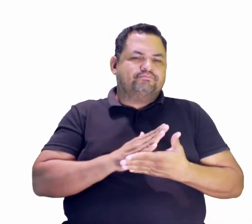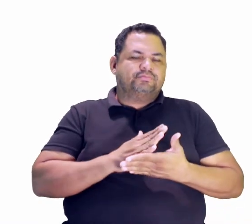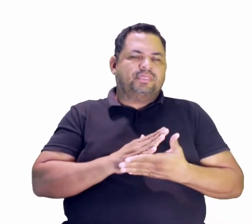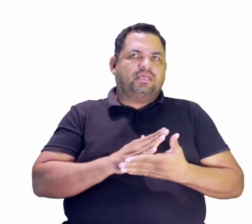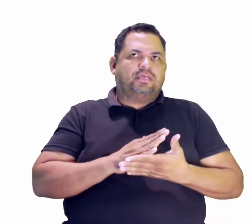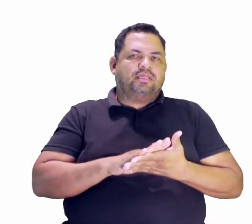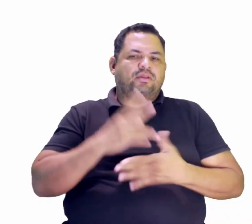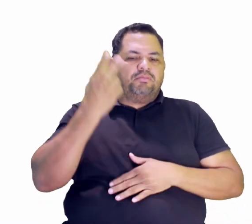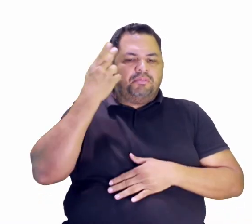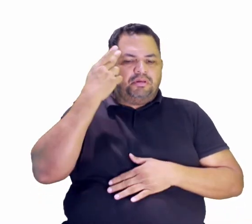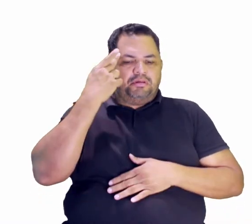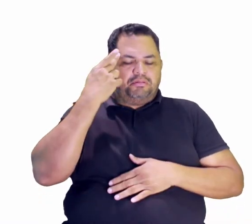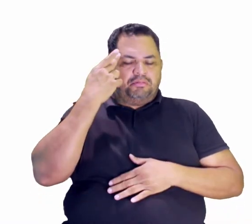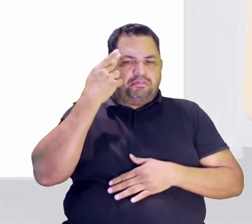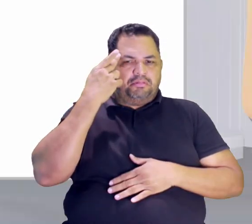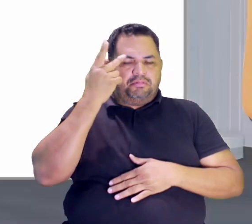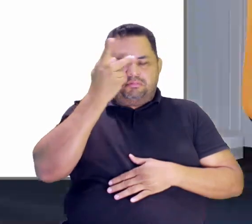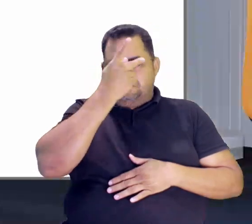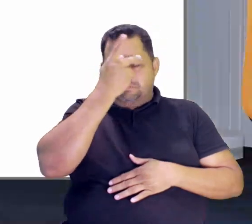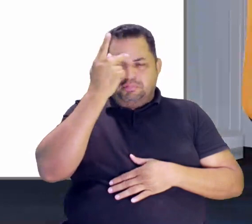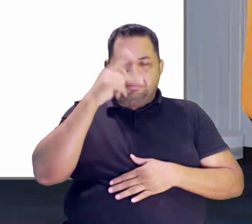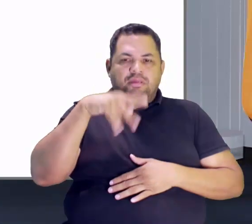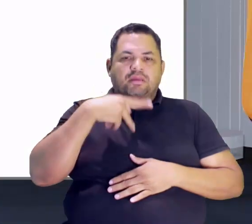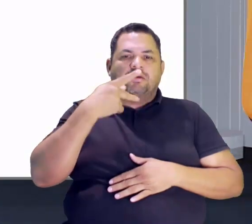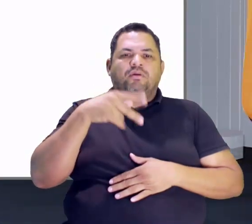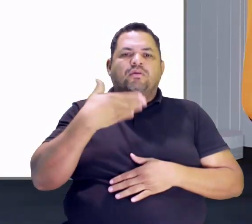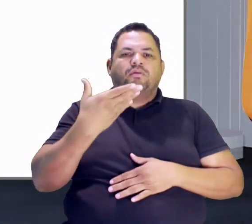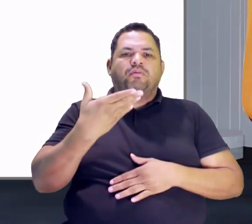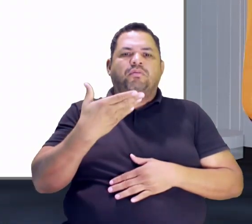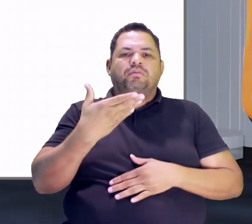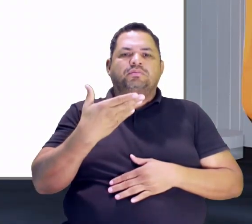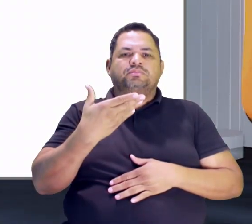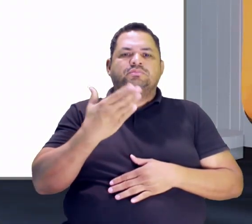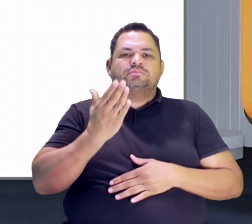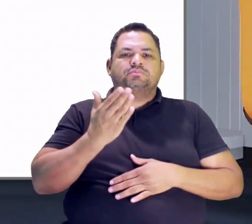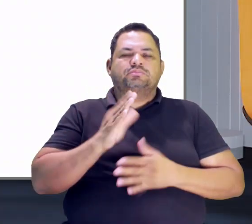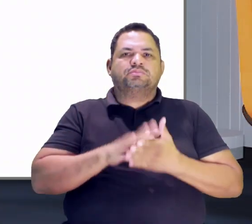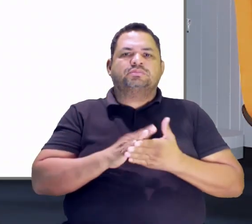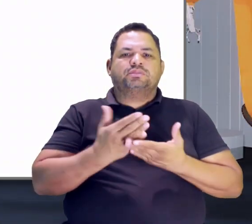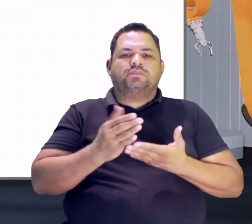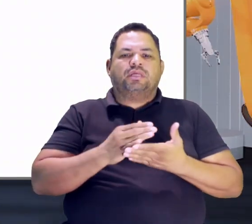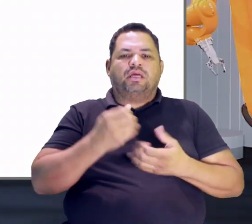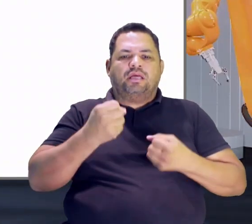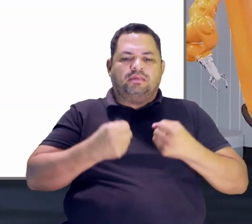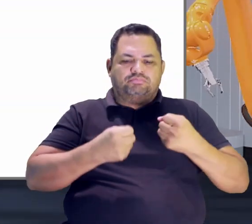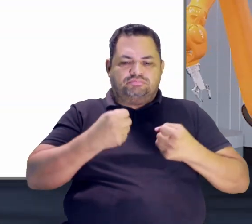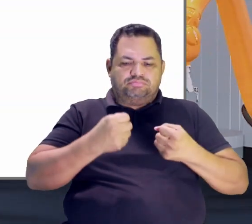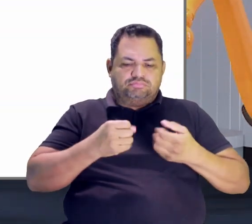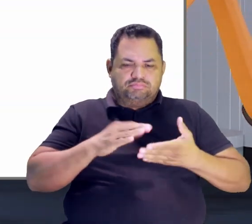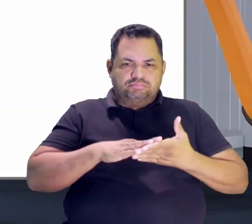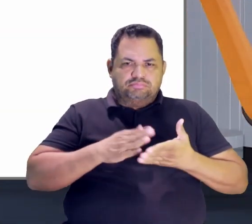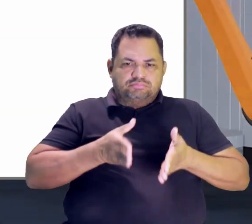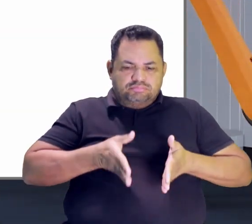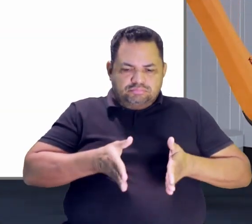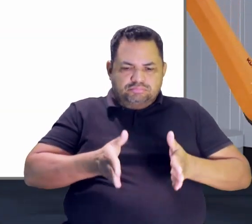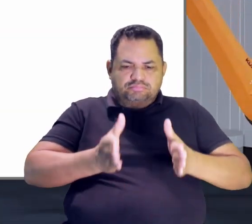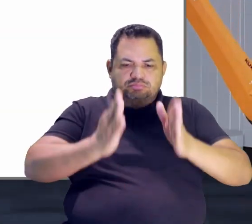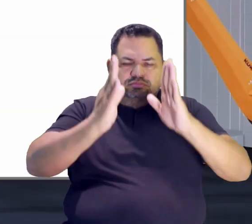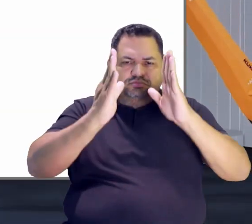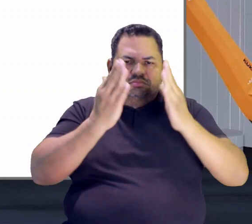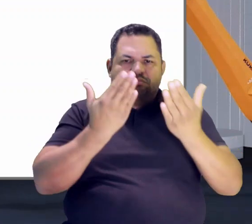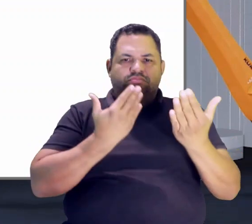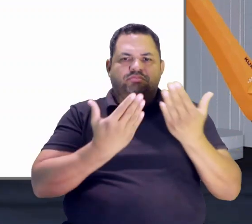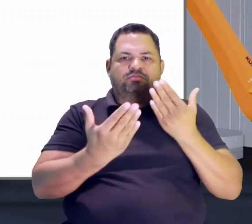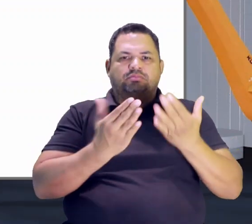comum a pessoa falar assim, você está numa estrada normal, tem uma estrada ali, está parada à